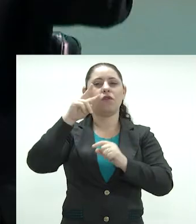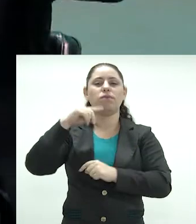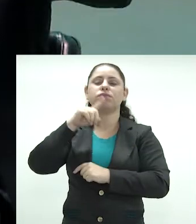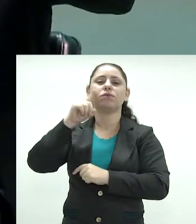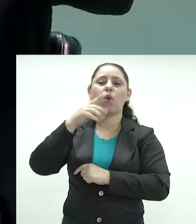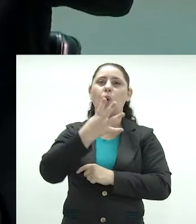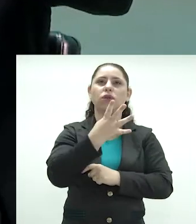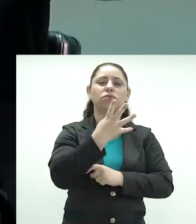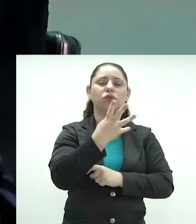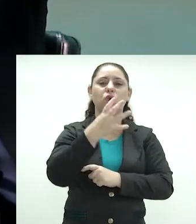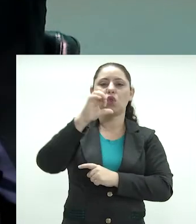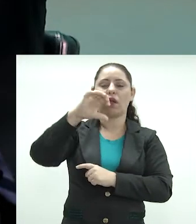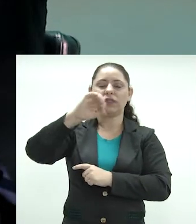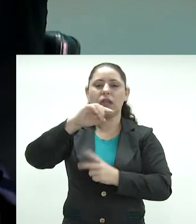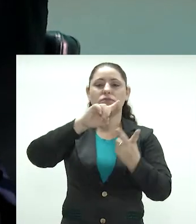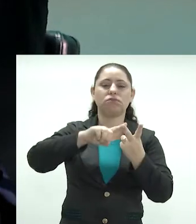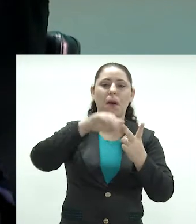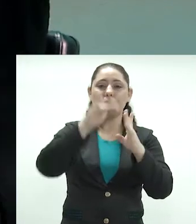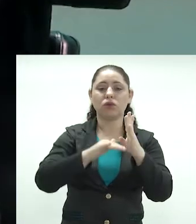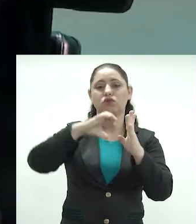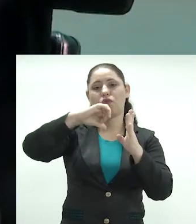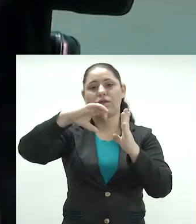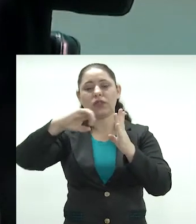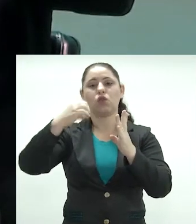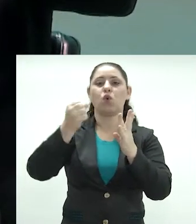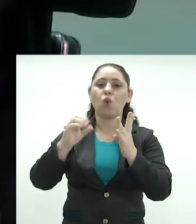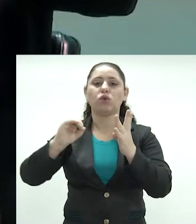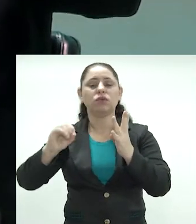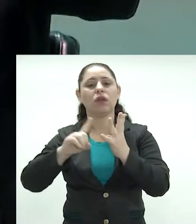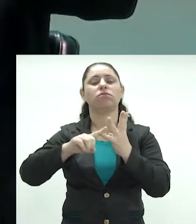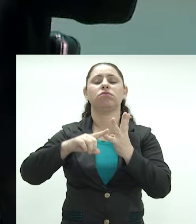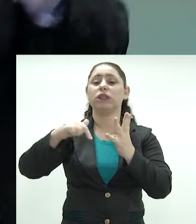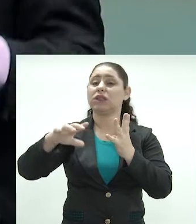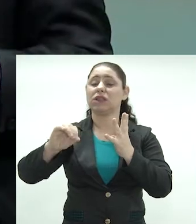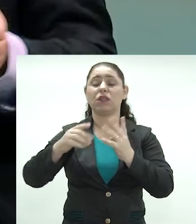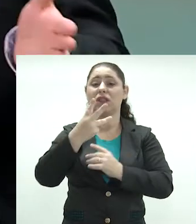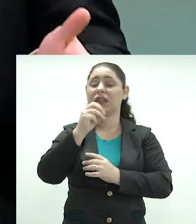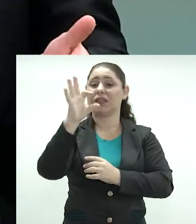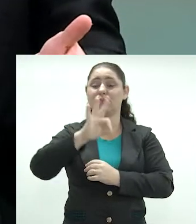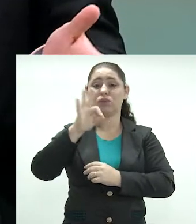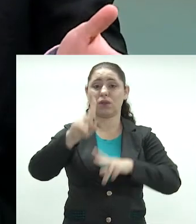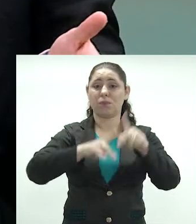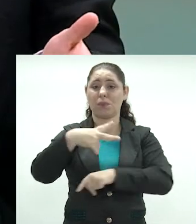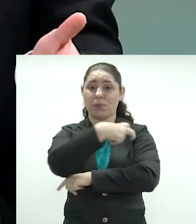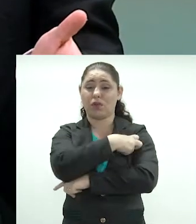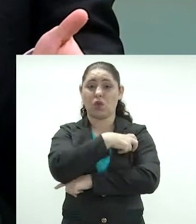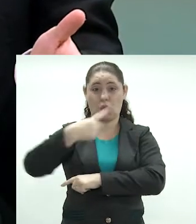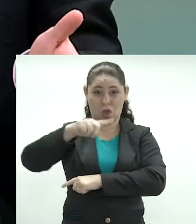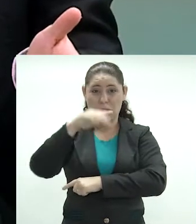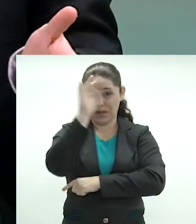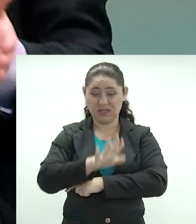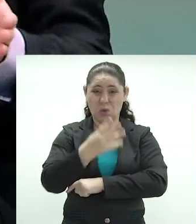do que você olha nos Estados Unidos, de 4.900 mortes, baixa para 900, 700, 800, reflexo óbvio de uma vacinação de 30% da